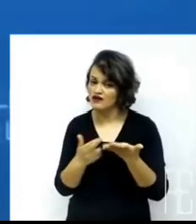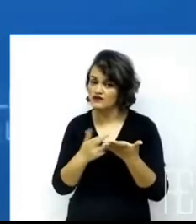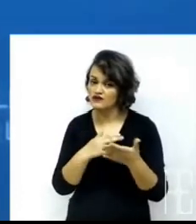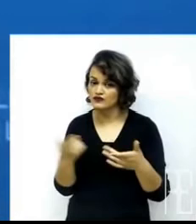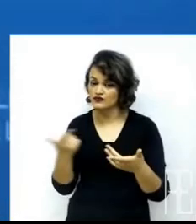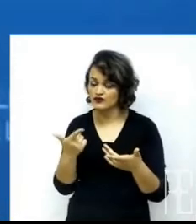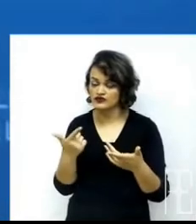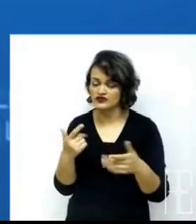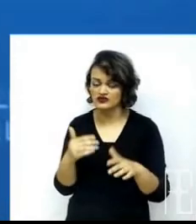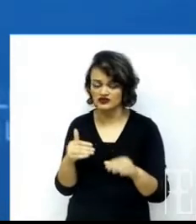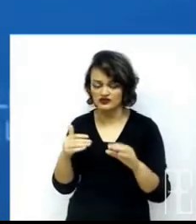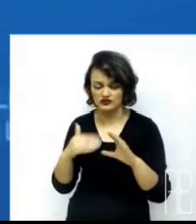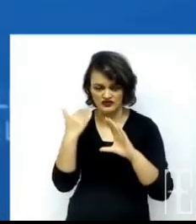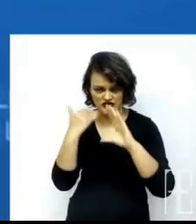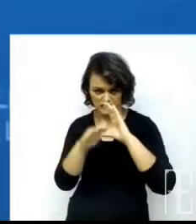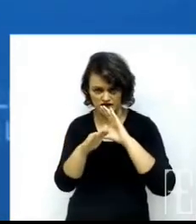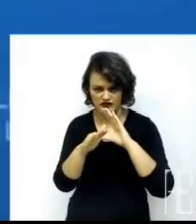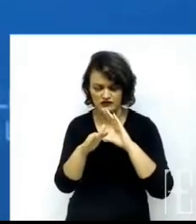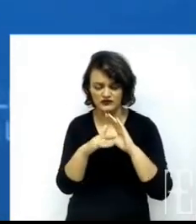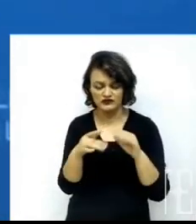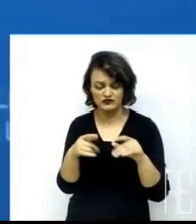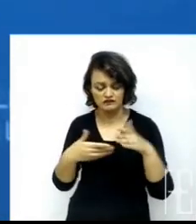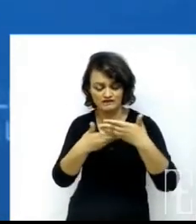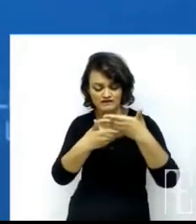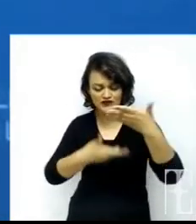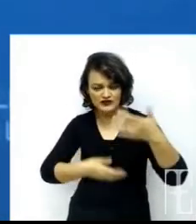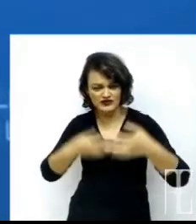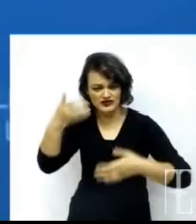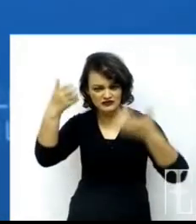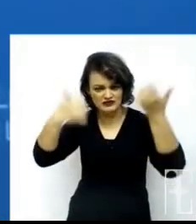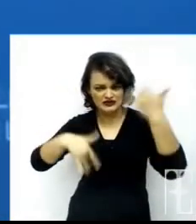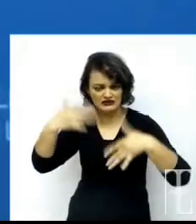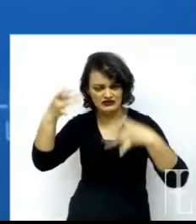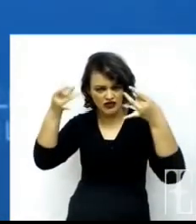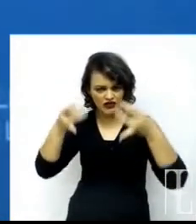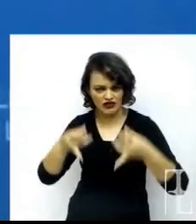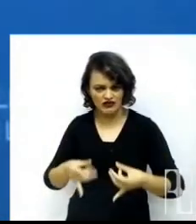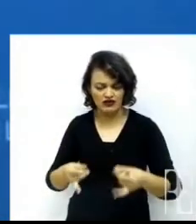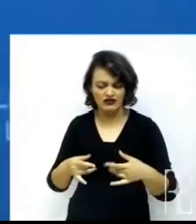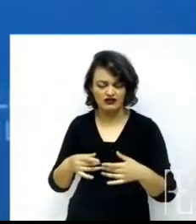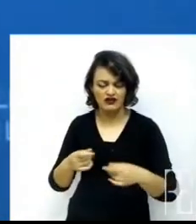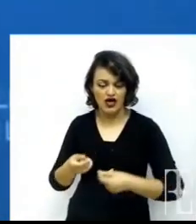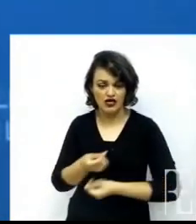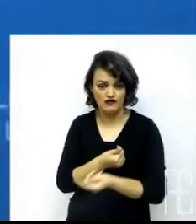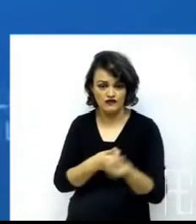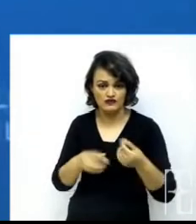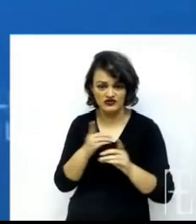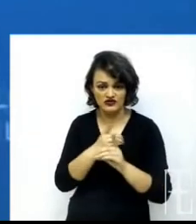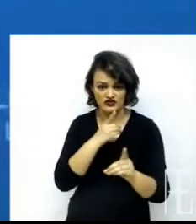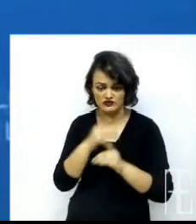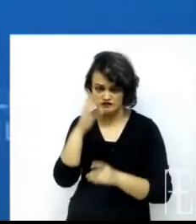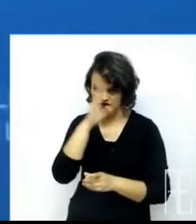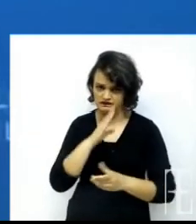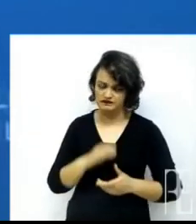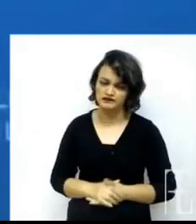hoje fornecem uma análise profunda da economia digital no Brasil.